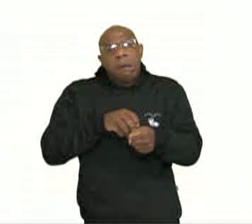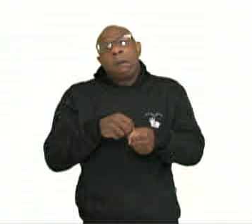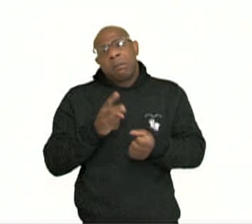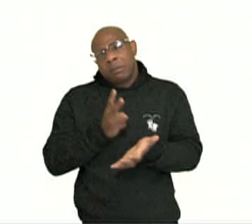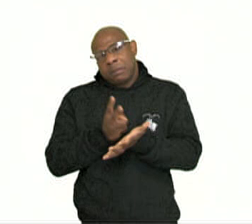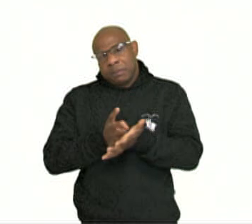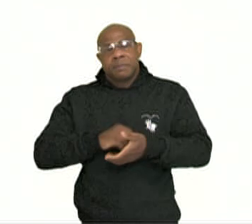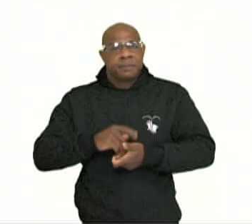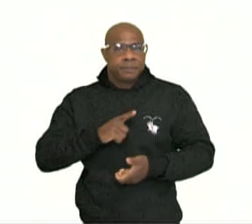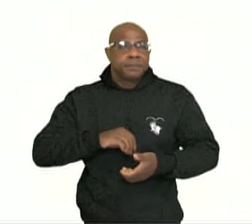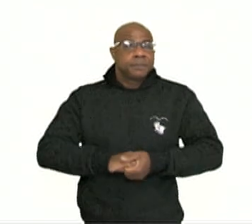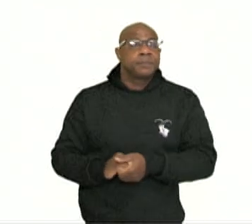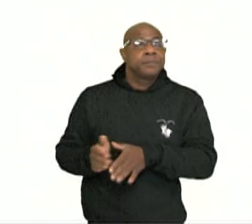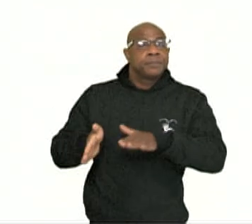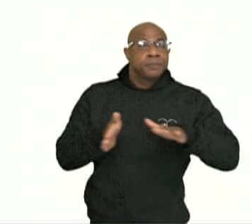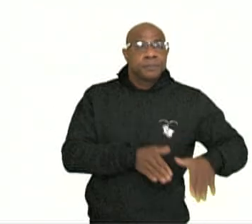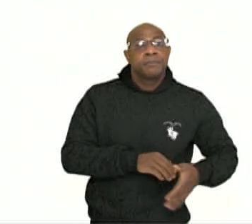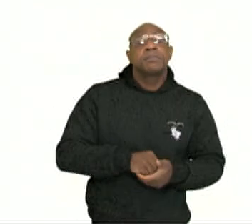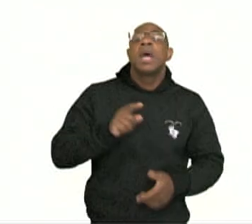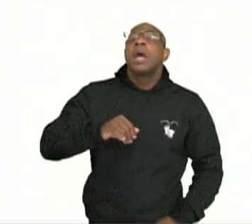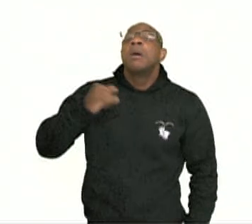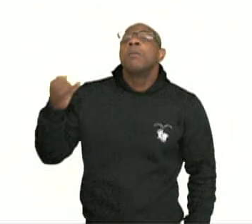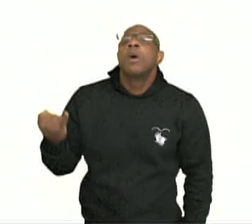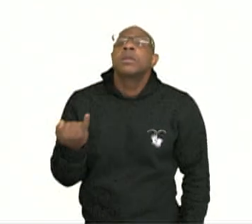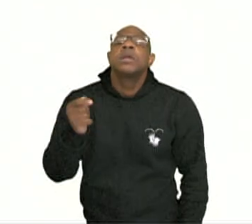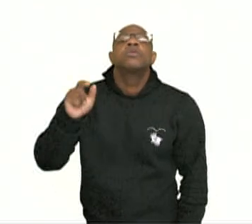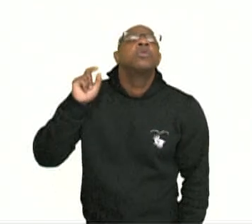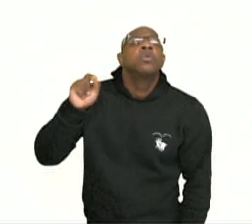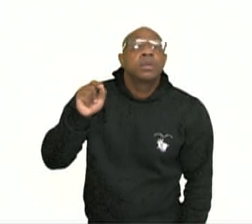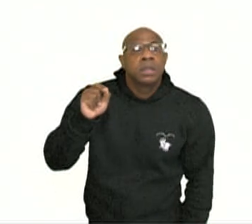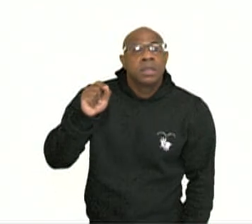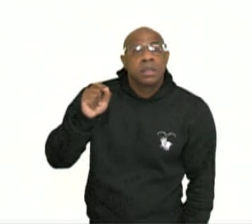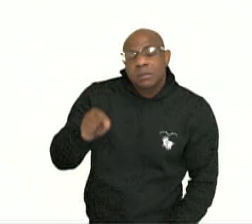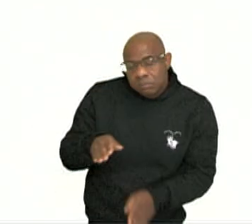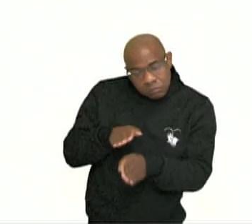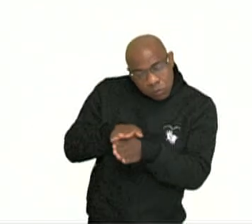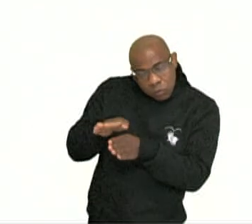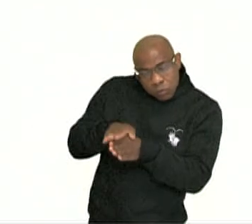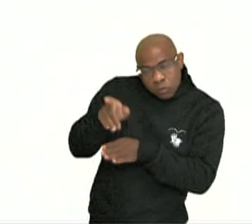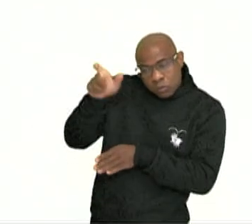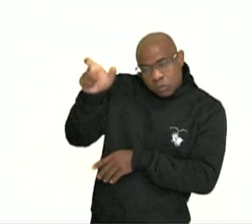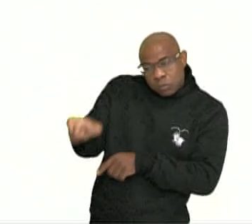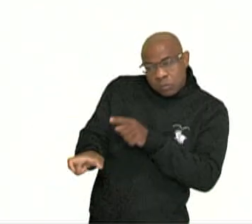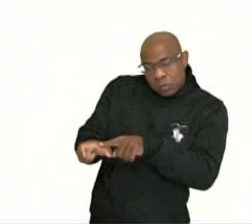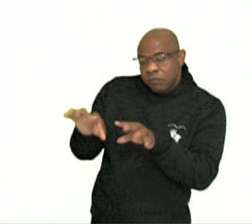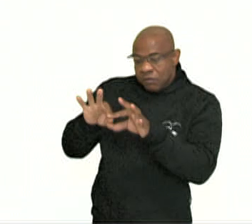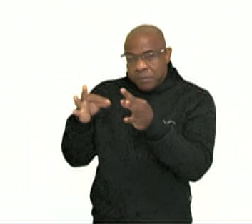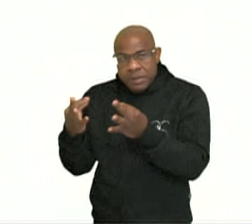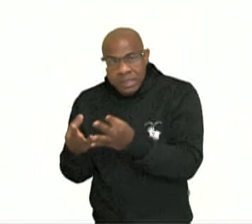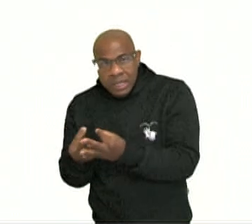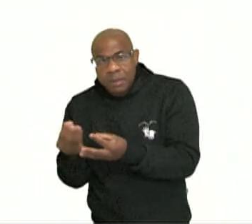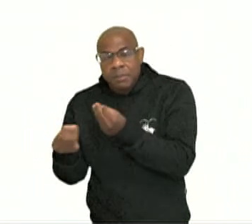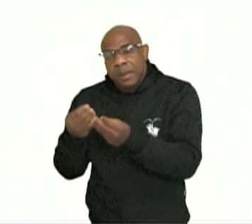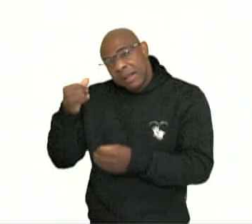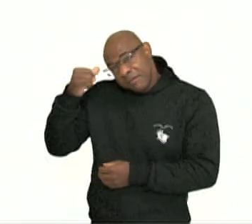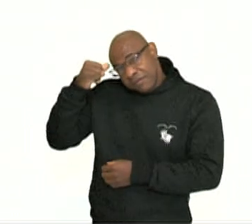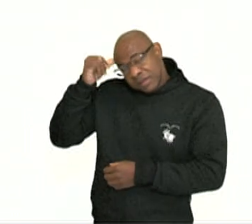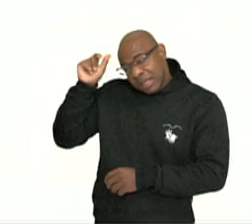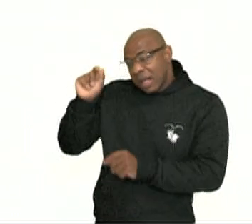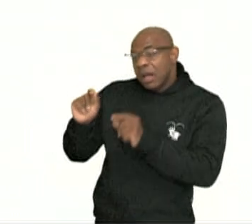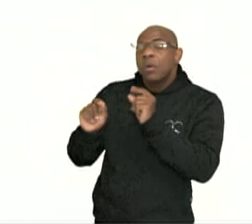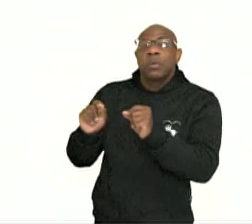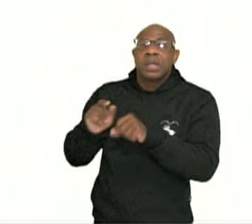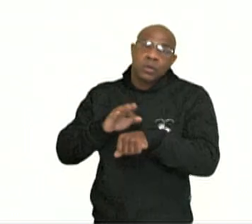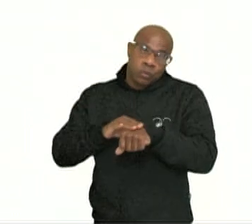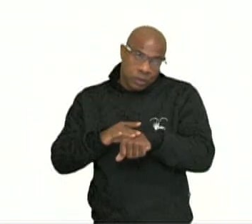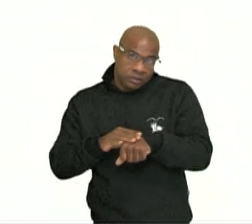né? Muito bem. É importante orientar o paciente, familiares, para que tenham bons hábitos de